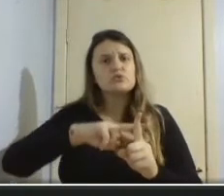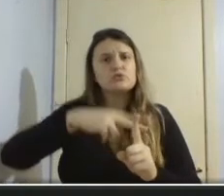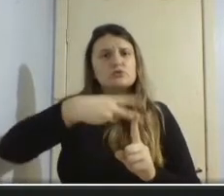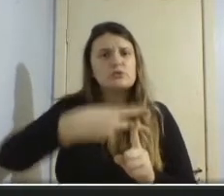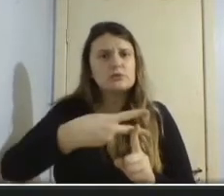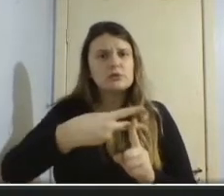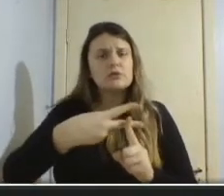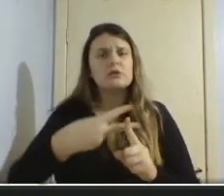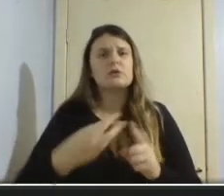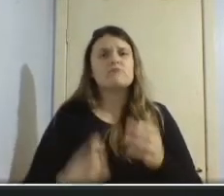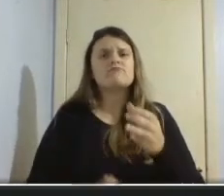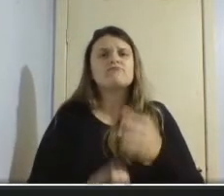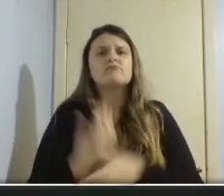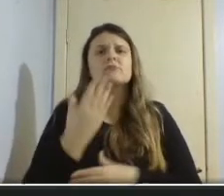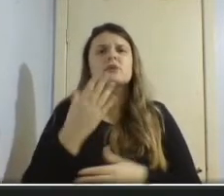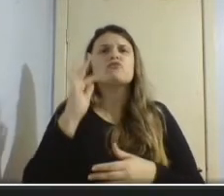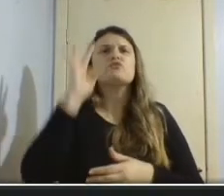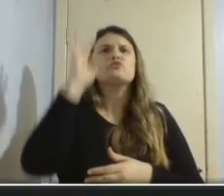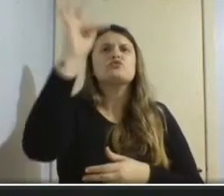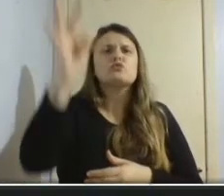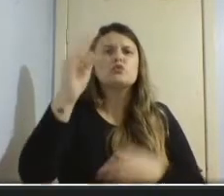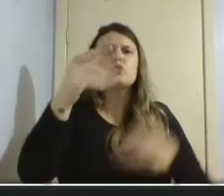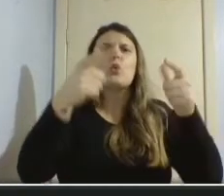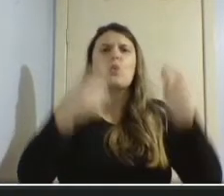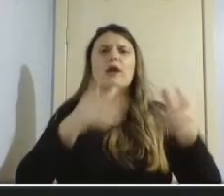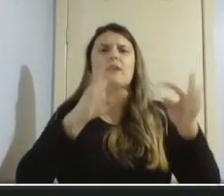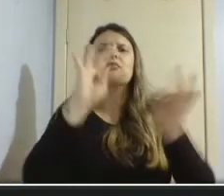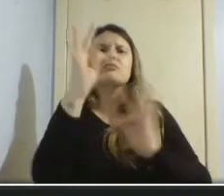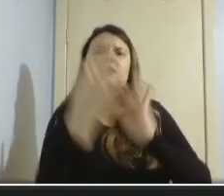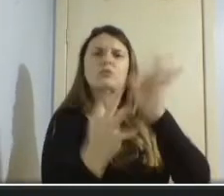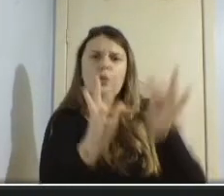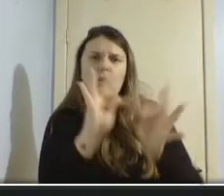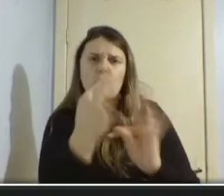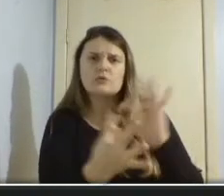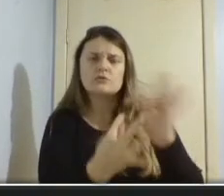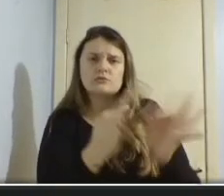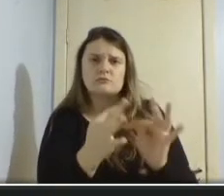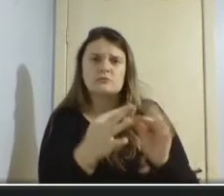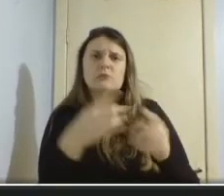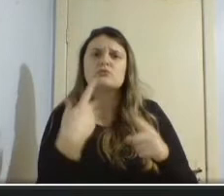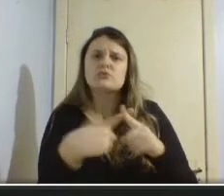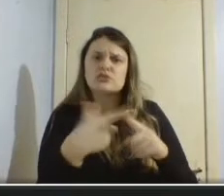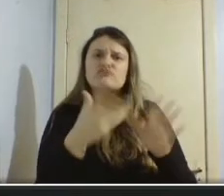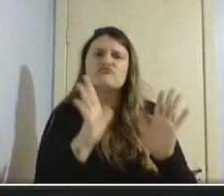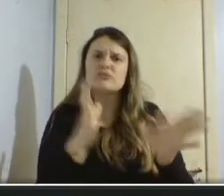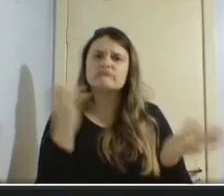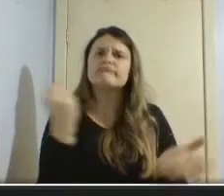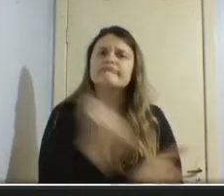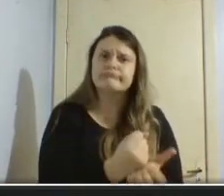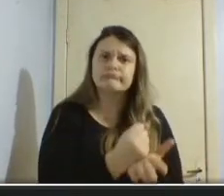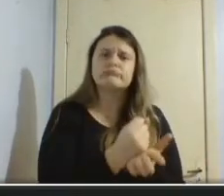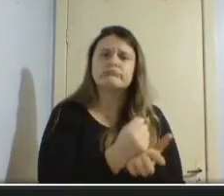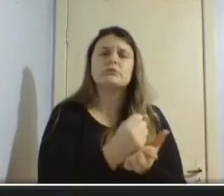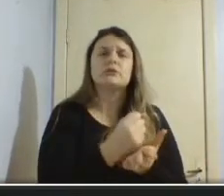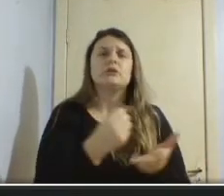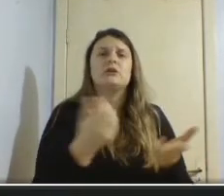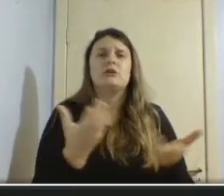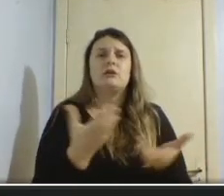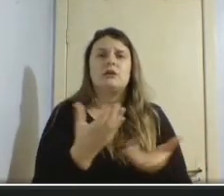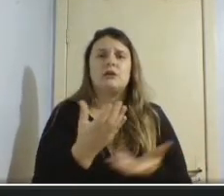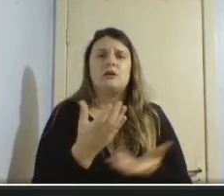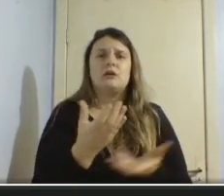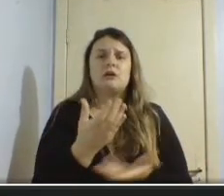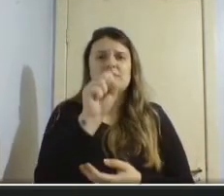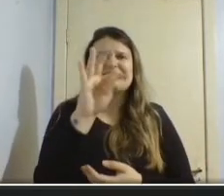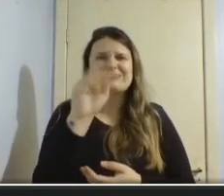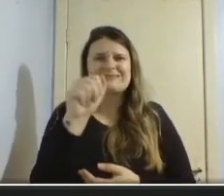parque tecnológico para a União da Vitória, que, aliás, já foi protocolado no Partec, do governo do Estado, a